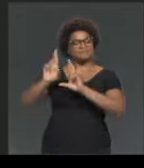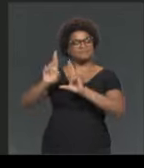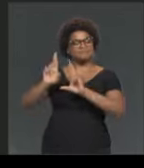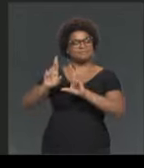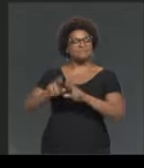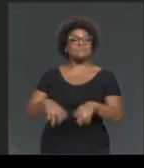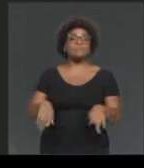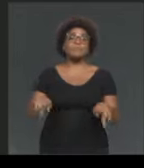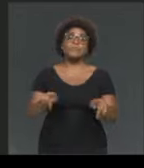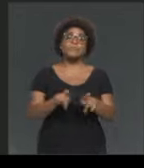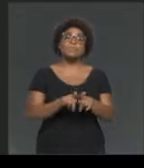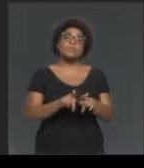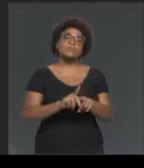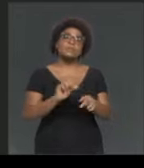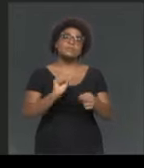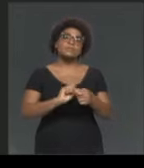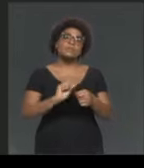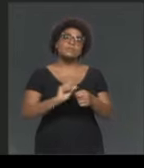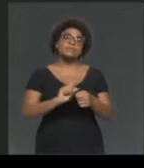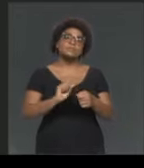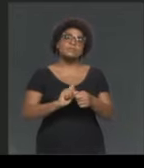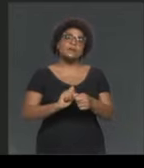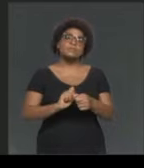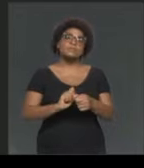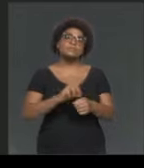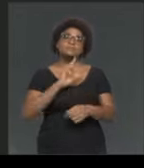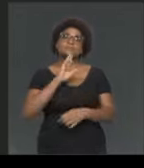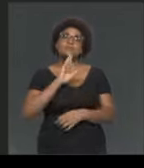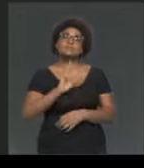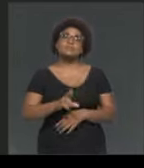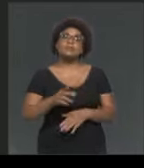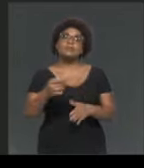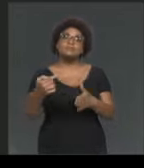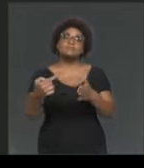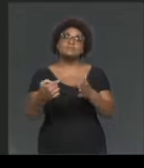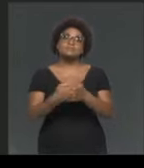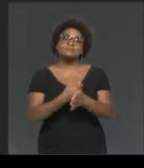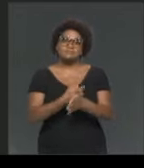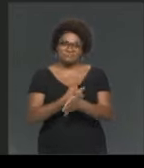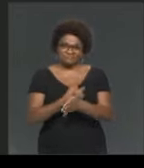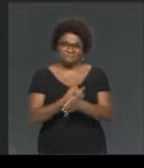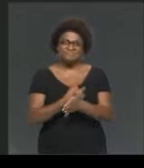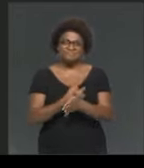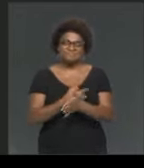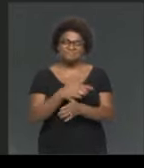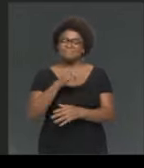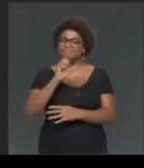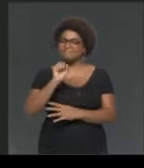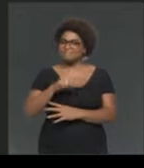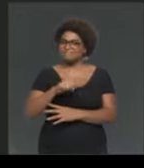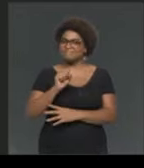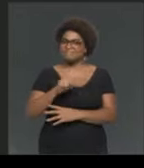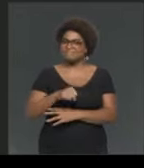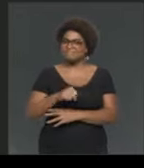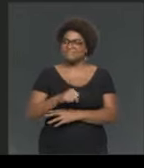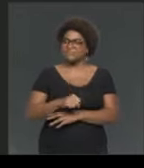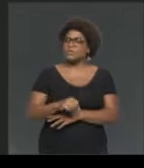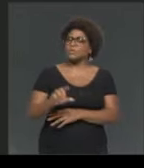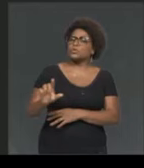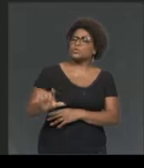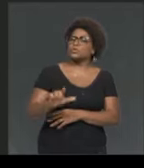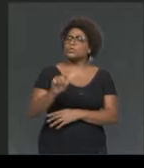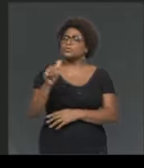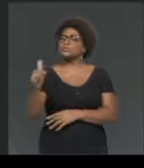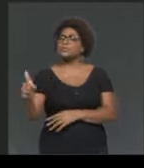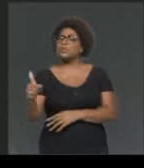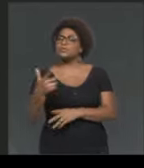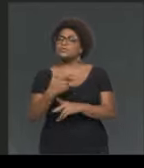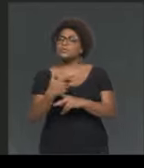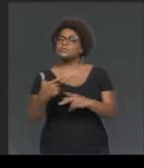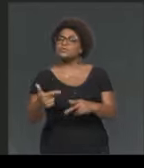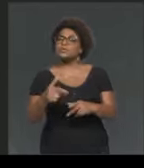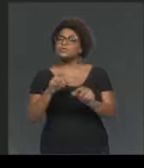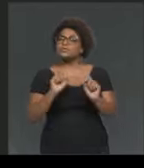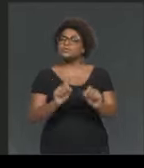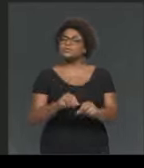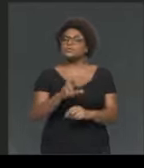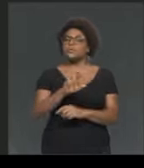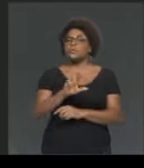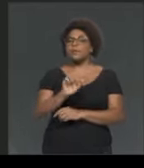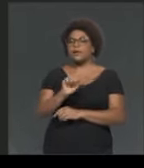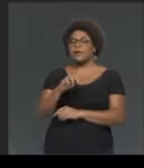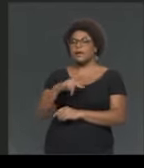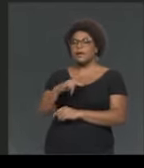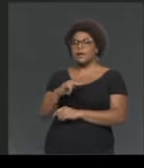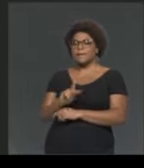aí a sua participação é fundamental, e outras atividades do trabalho REAMP. O que significa